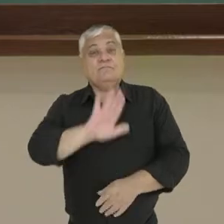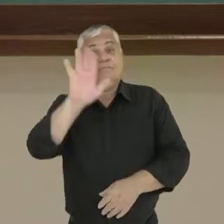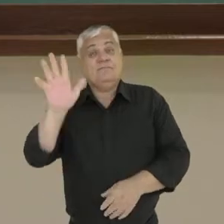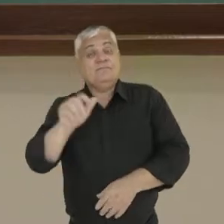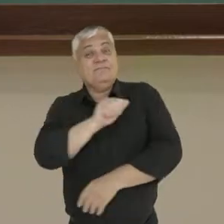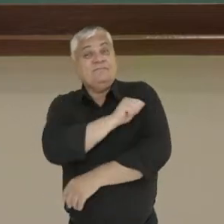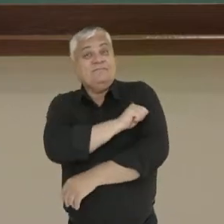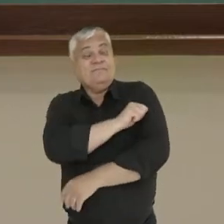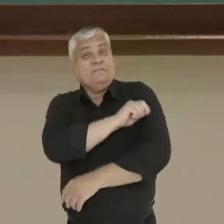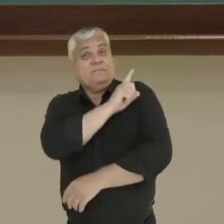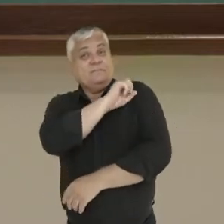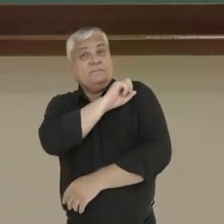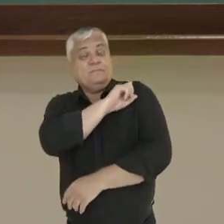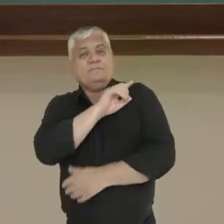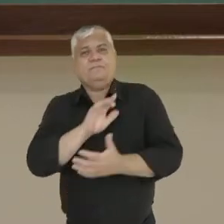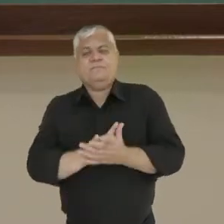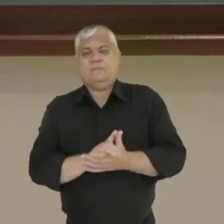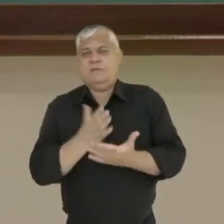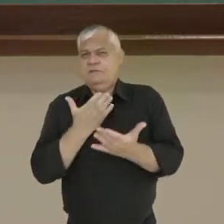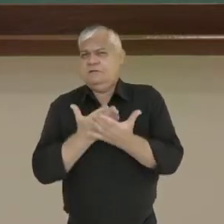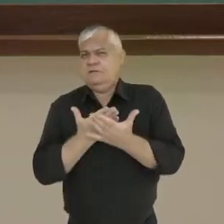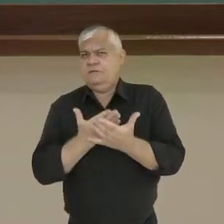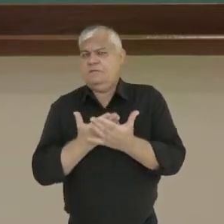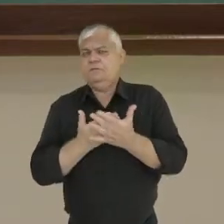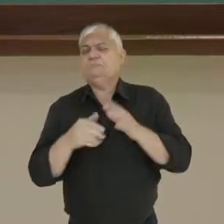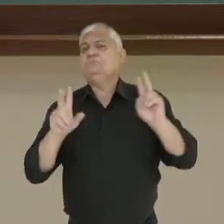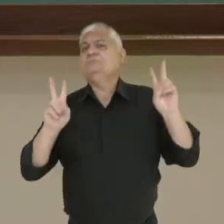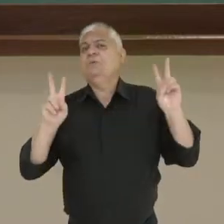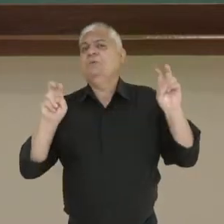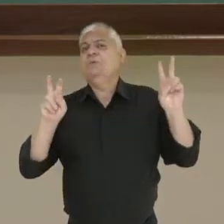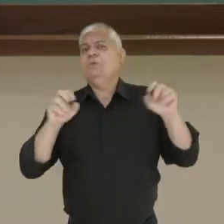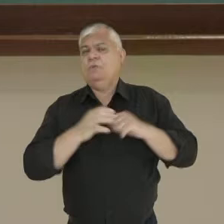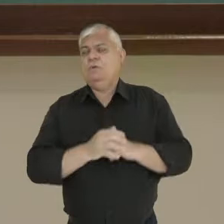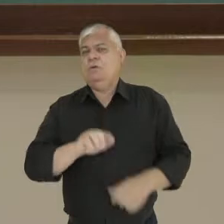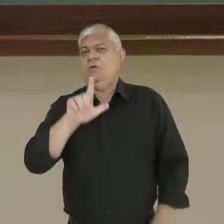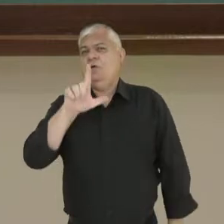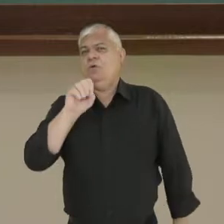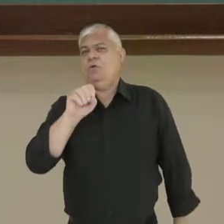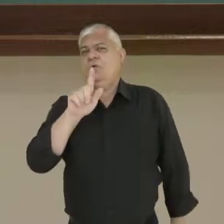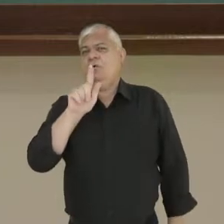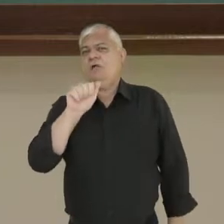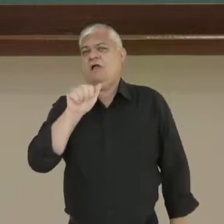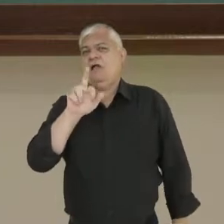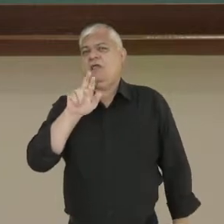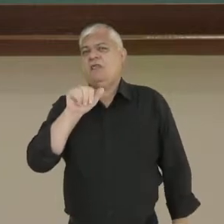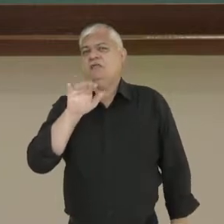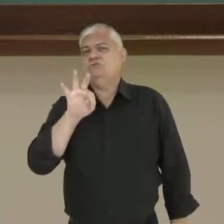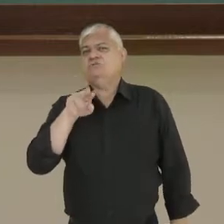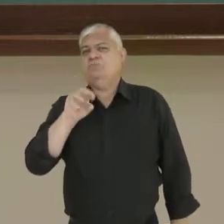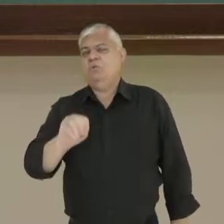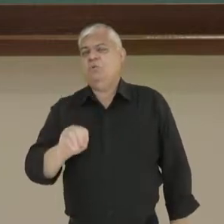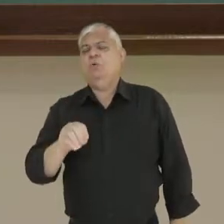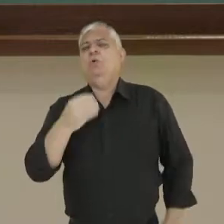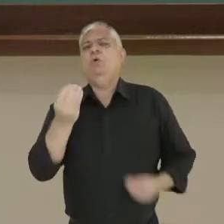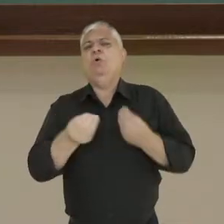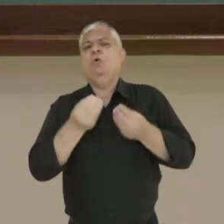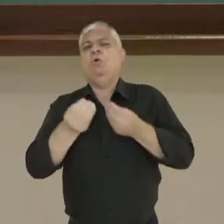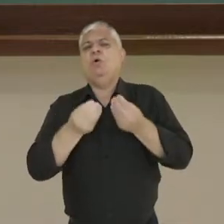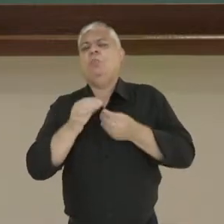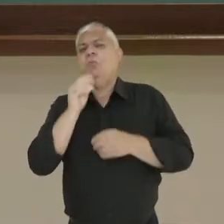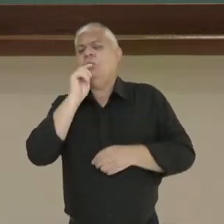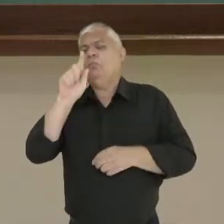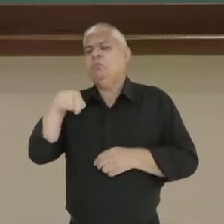Olá, estudante da primeira série. Nessa aula, nós vamos falar sobre o logaritmo, sobre as consequências da definição